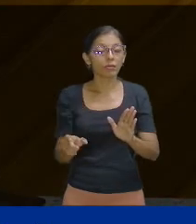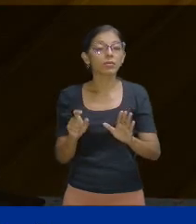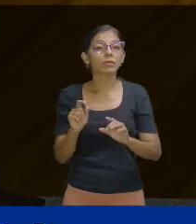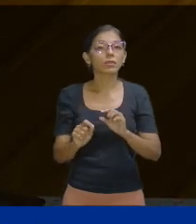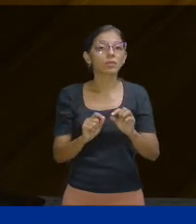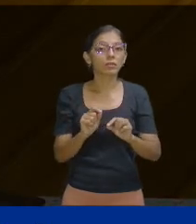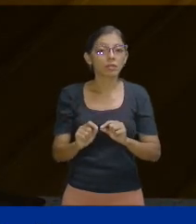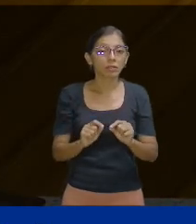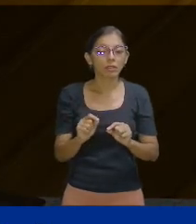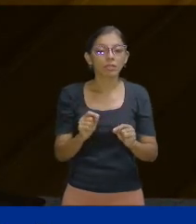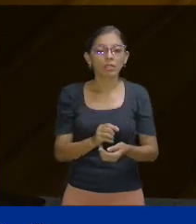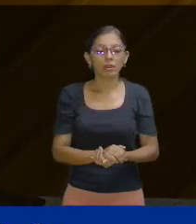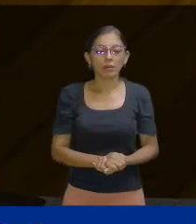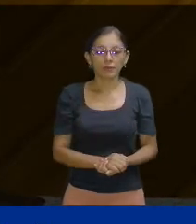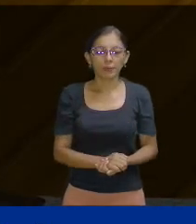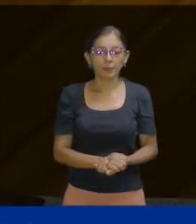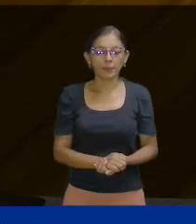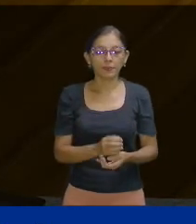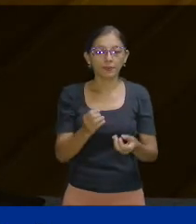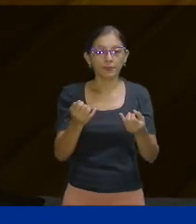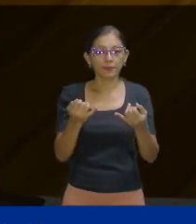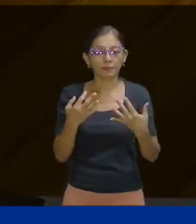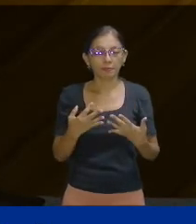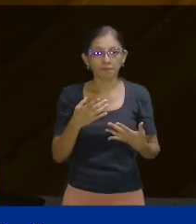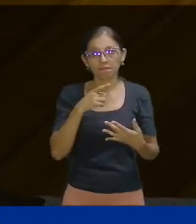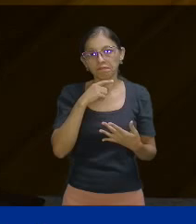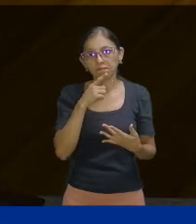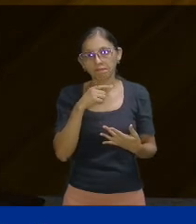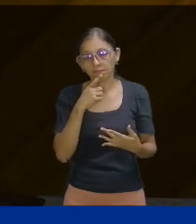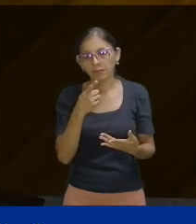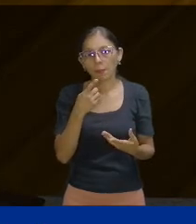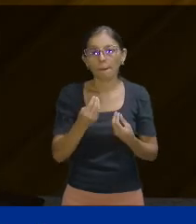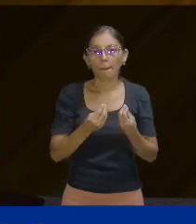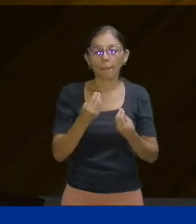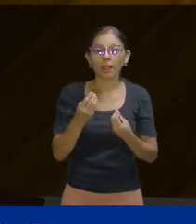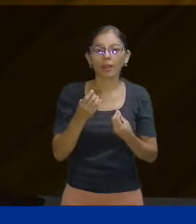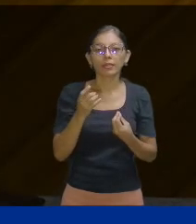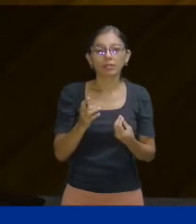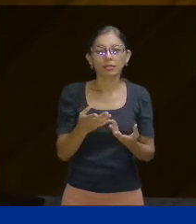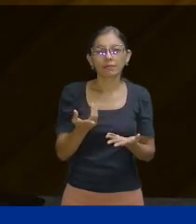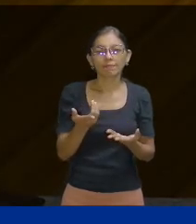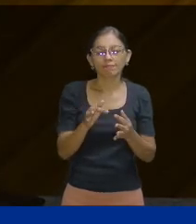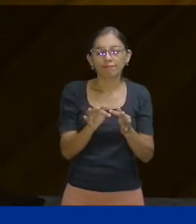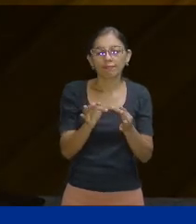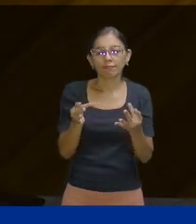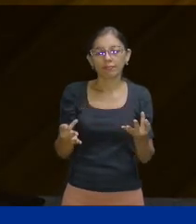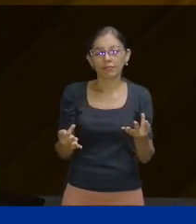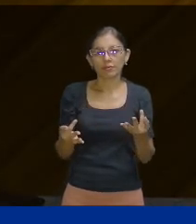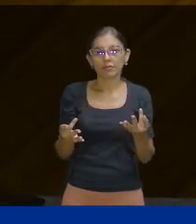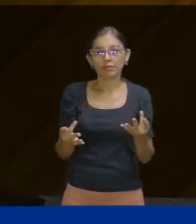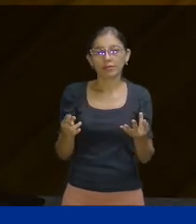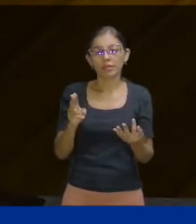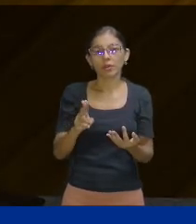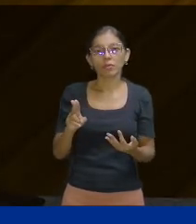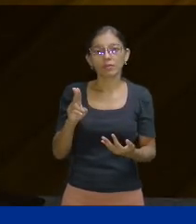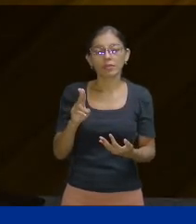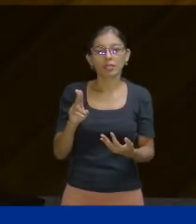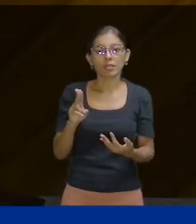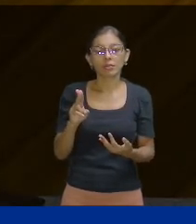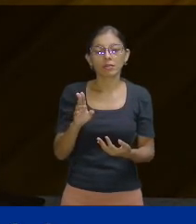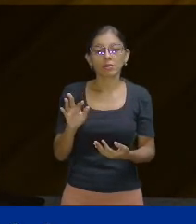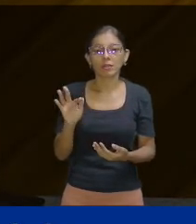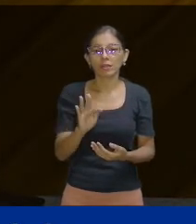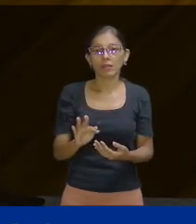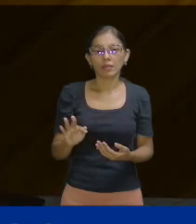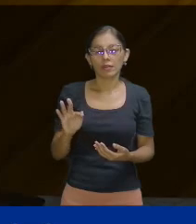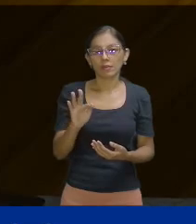veracidade deste elemento probatório foi tão apenas uma portaria da Universidade Federal o designando para estar